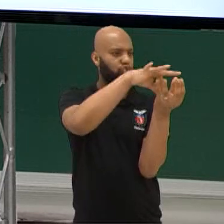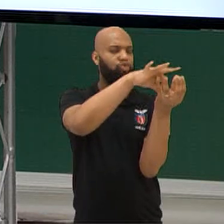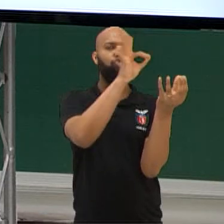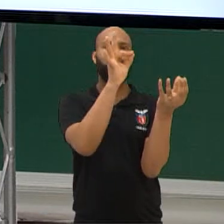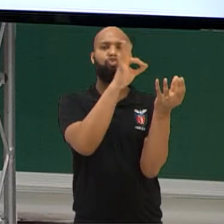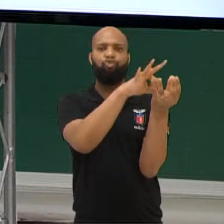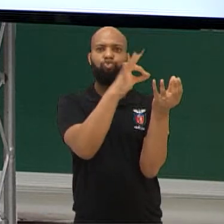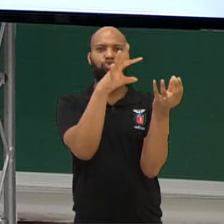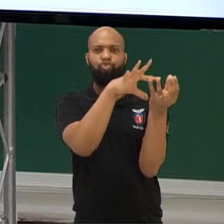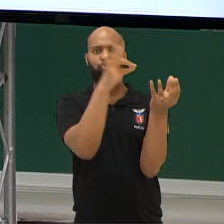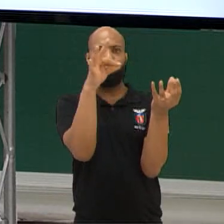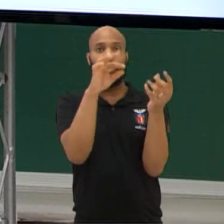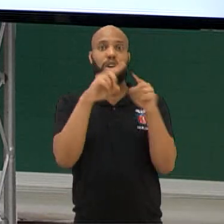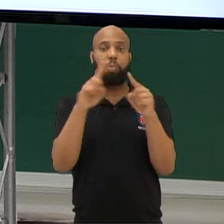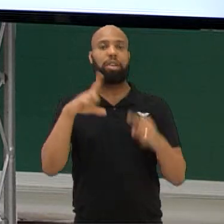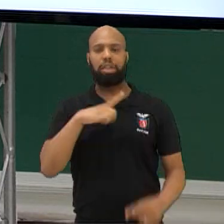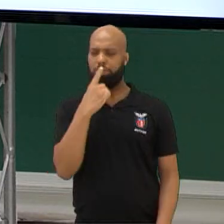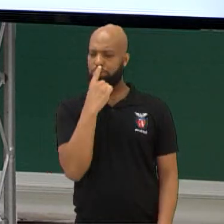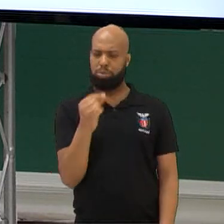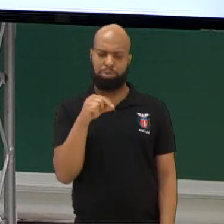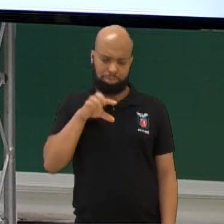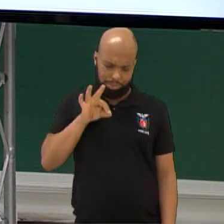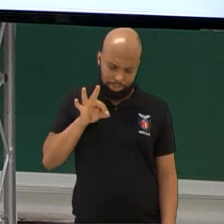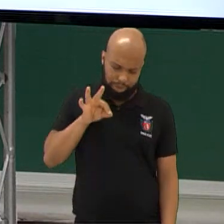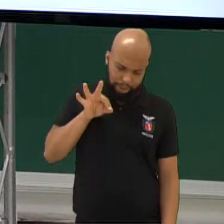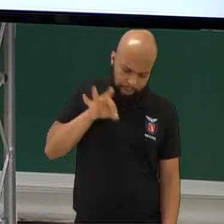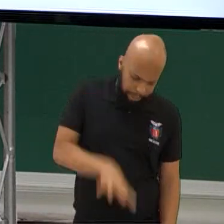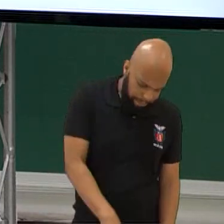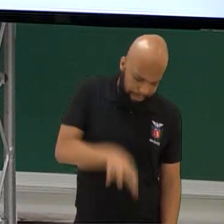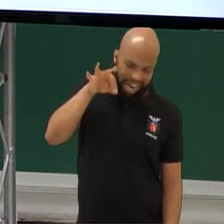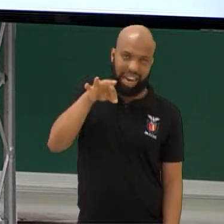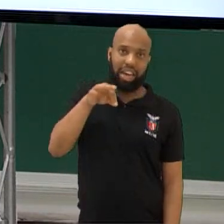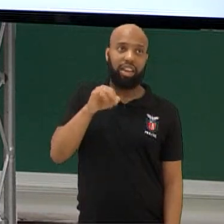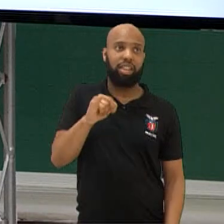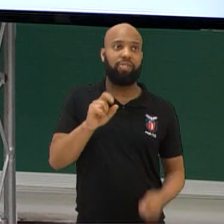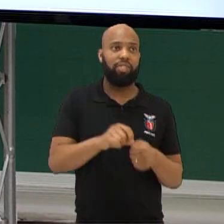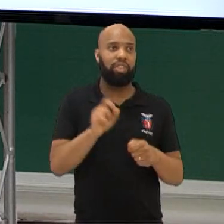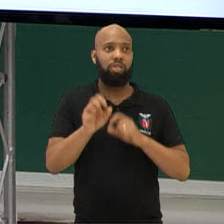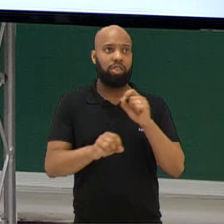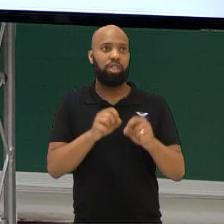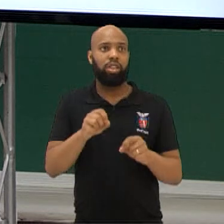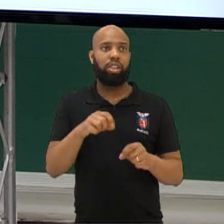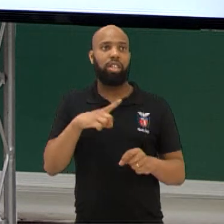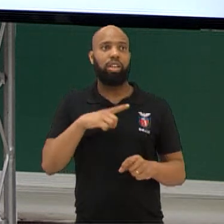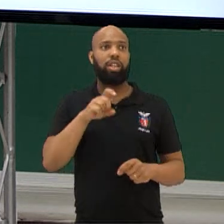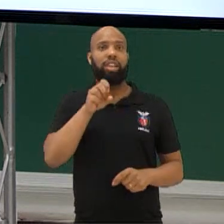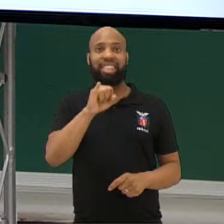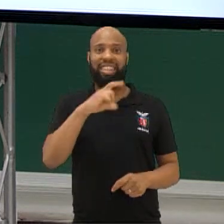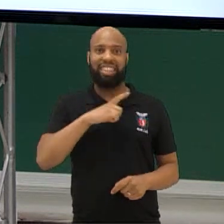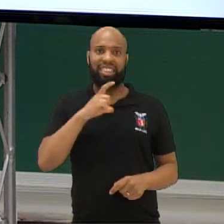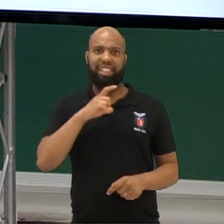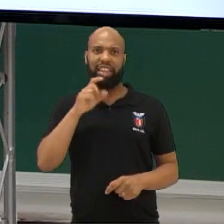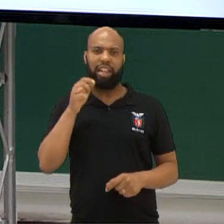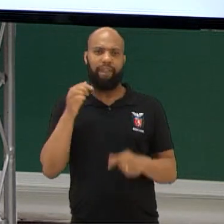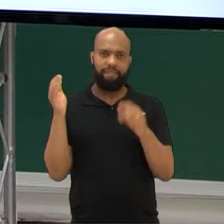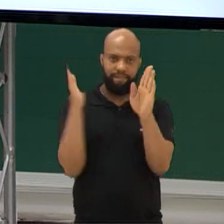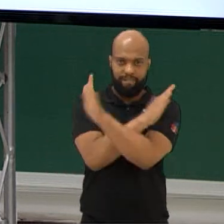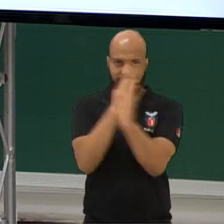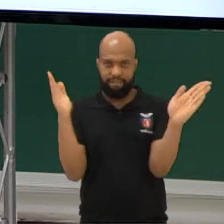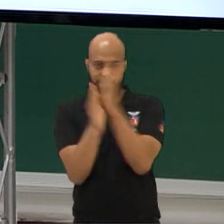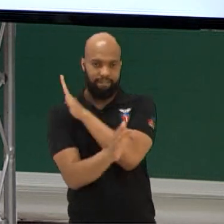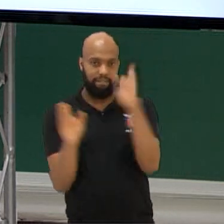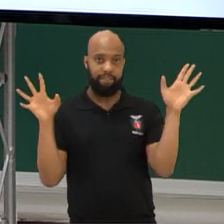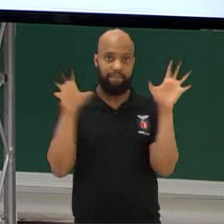poder fazer a pesca. Notem que se eu fizer uma pesca por perseguição, o bico ele é um pouco curvado, também característicos lá